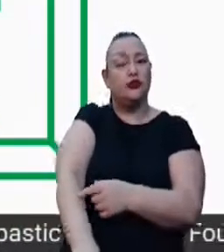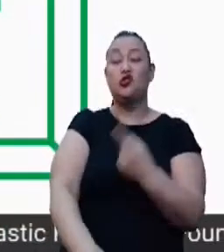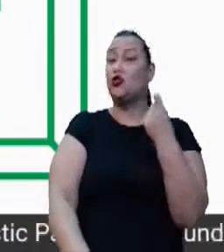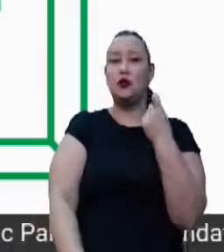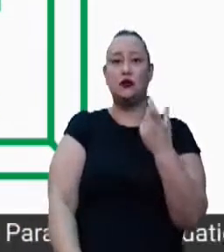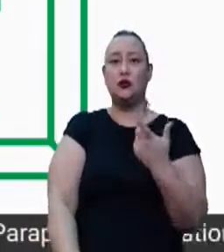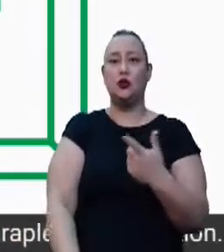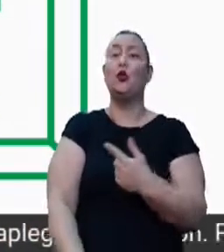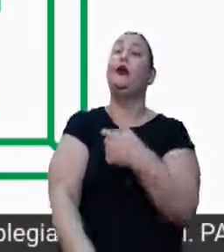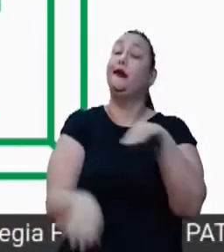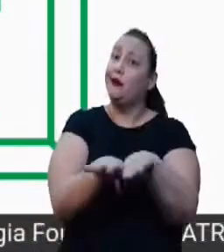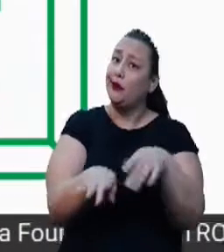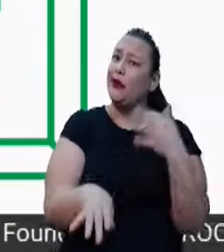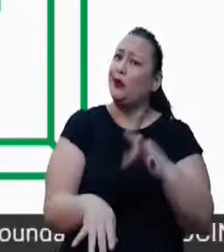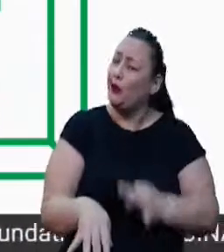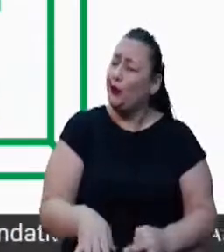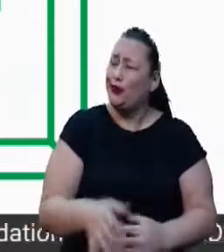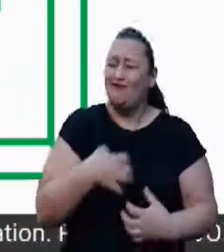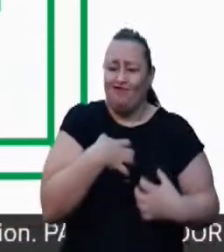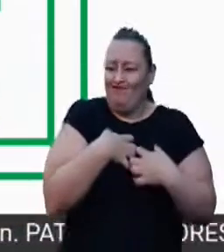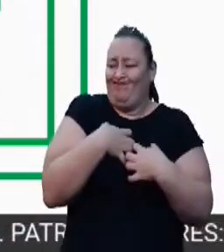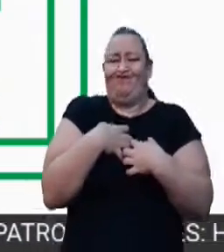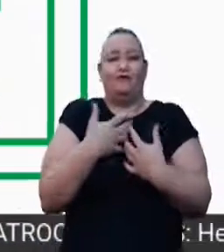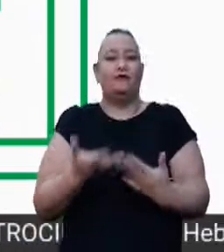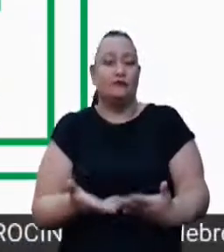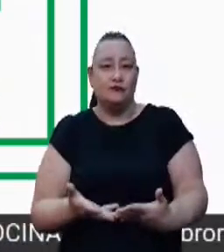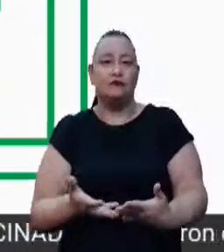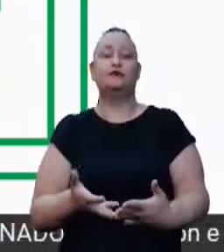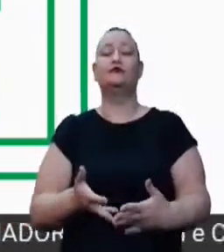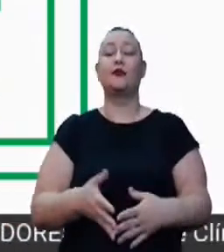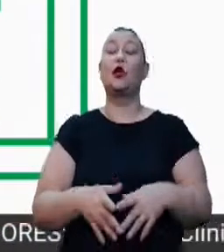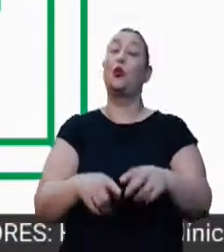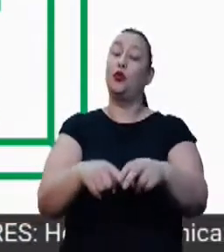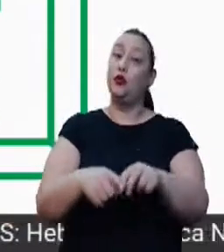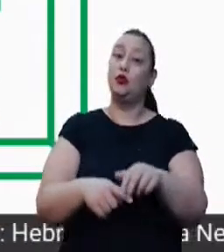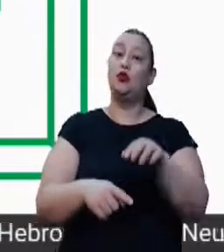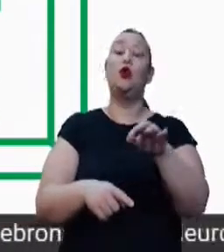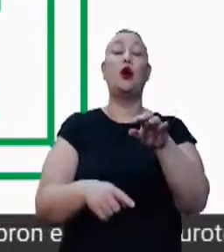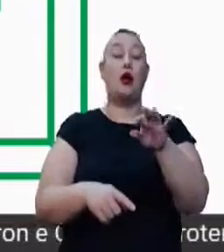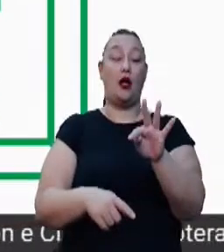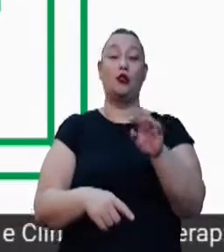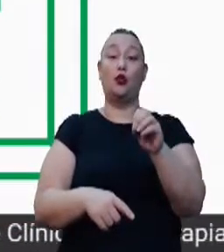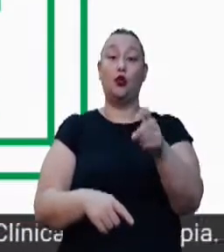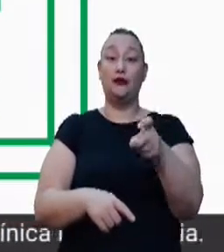e causa dor, causa incômodo. Então, a toxina age ali,